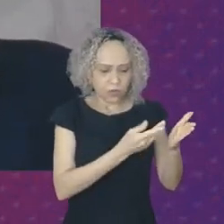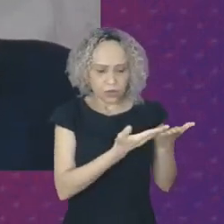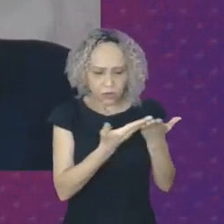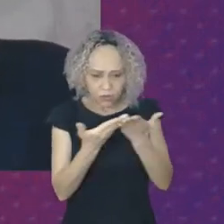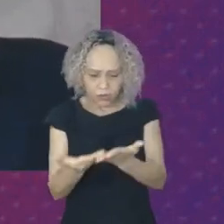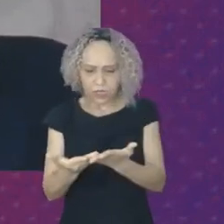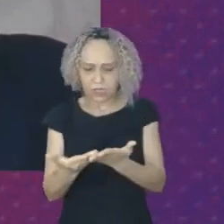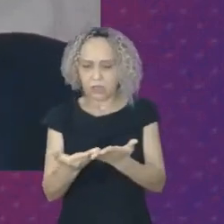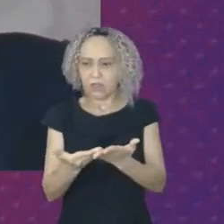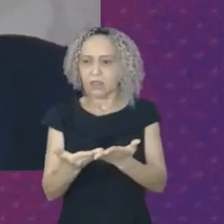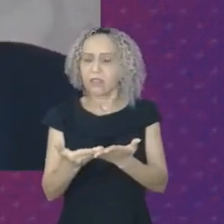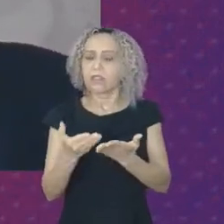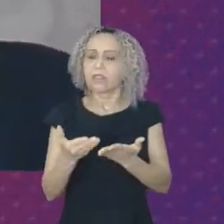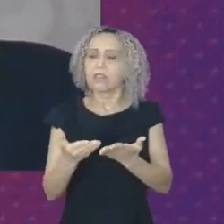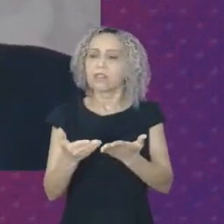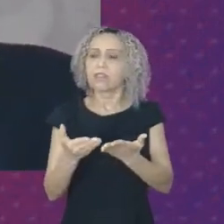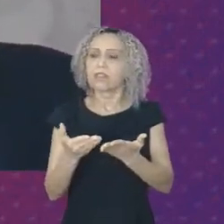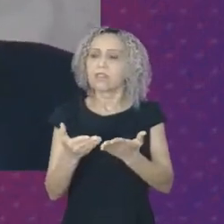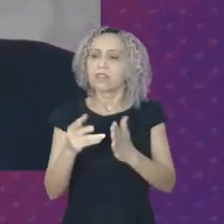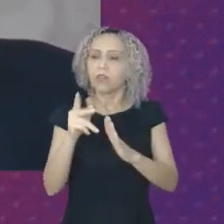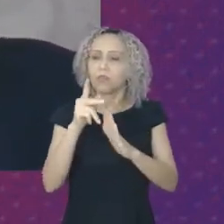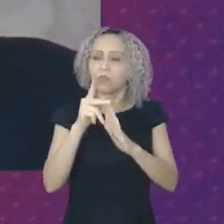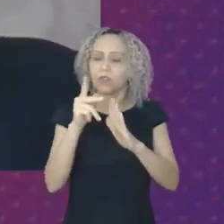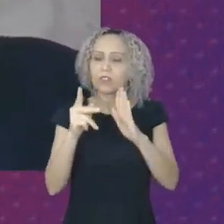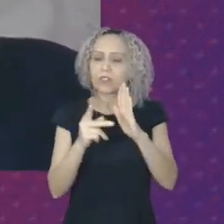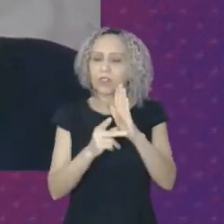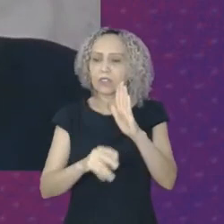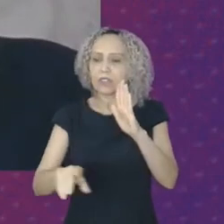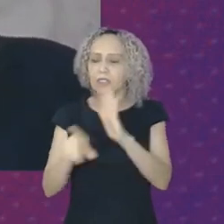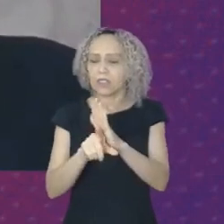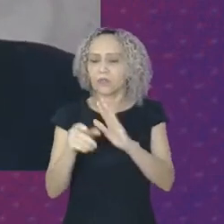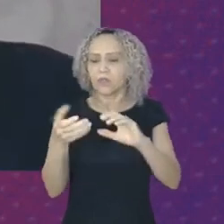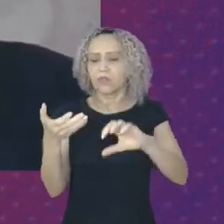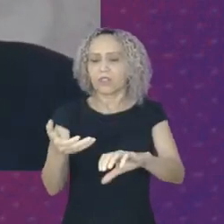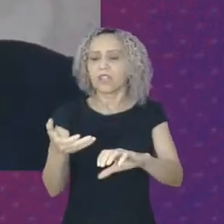lei da